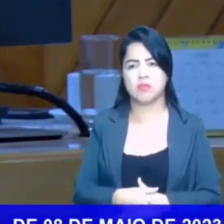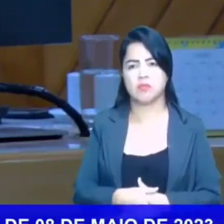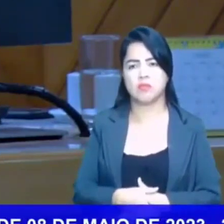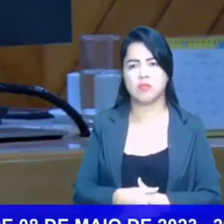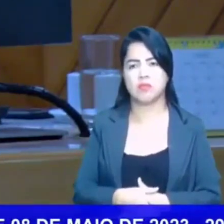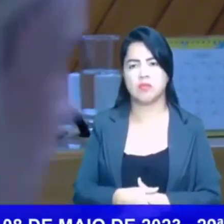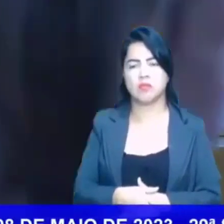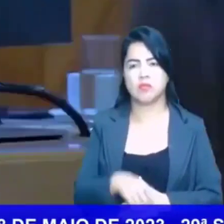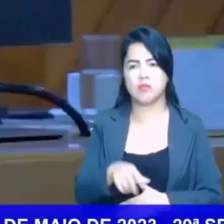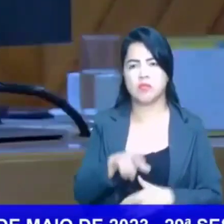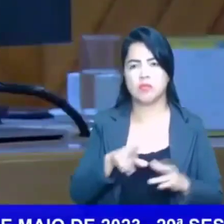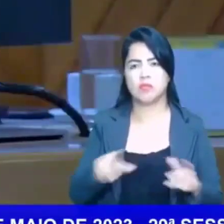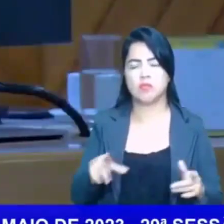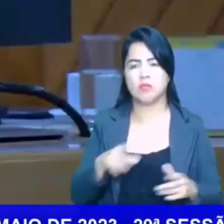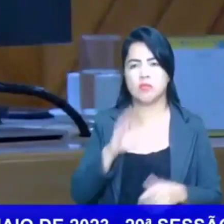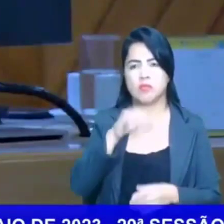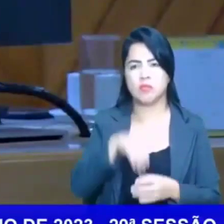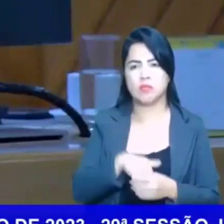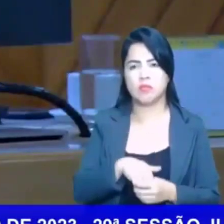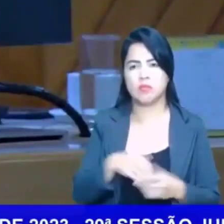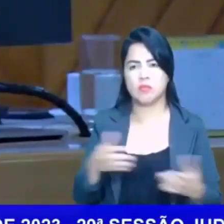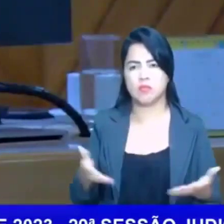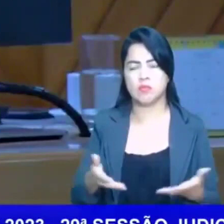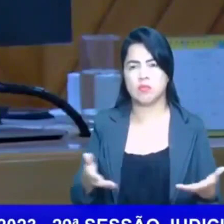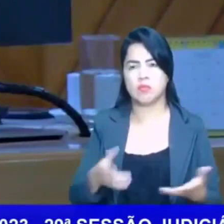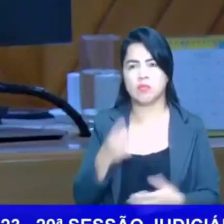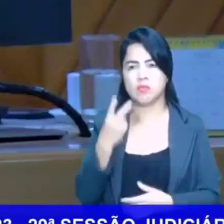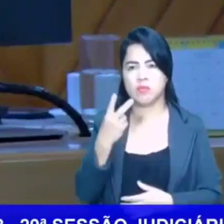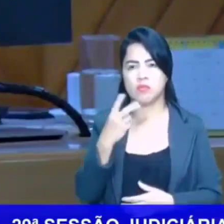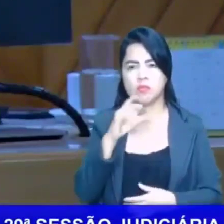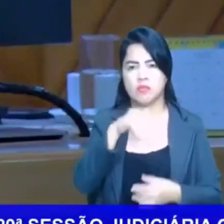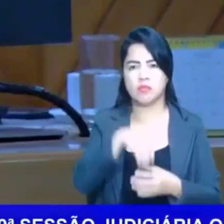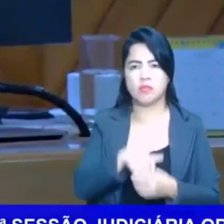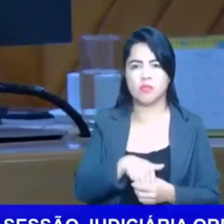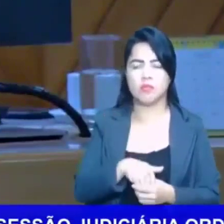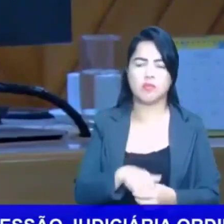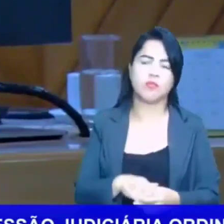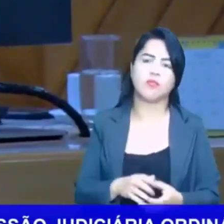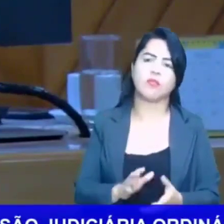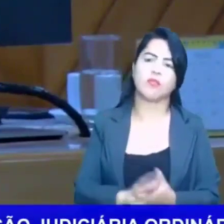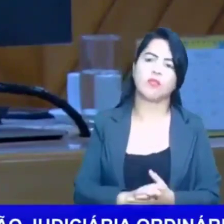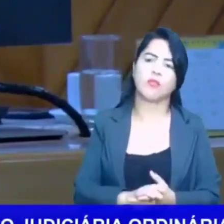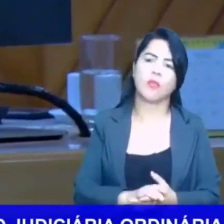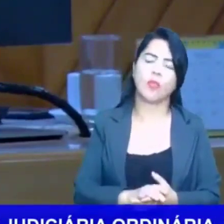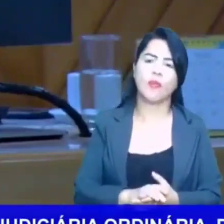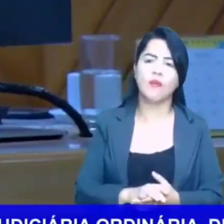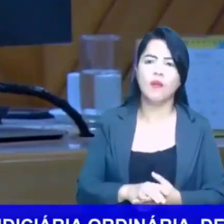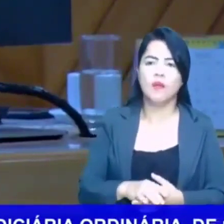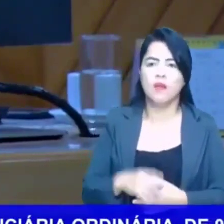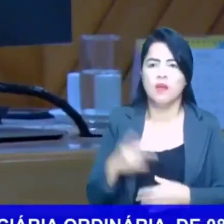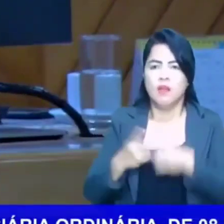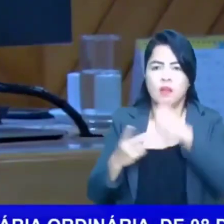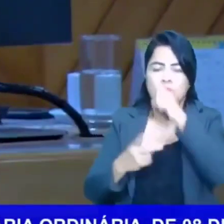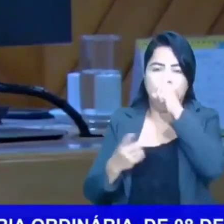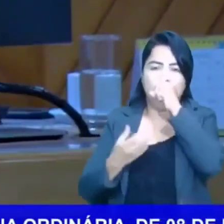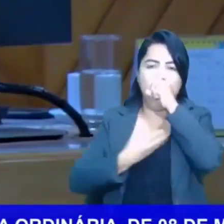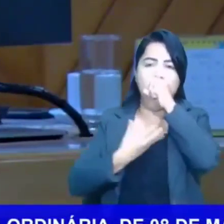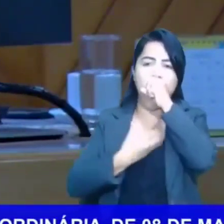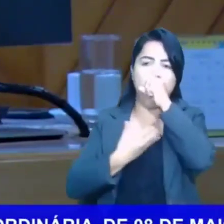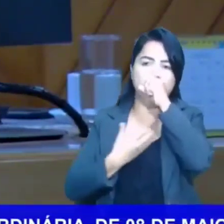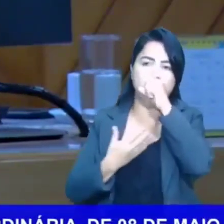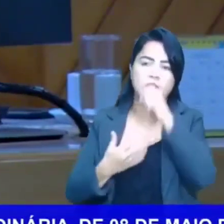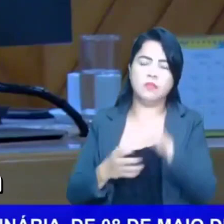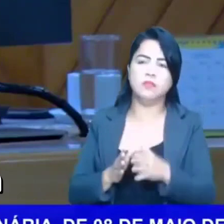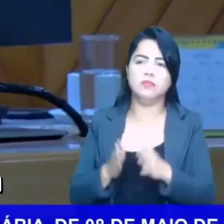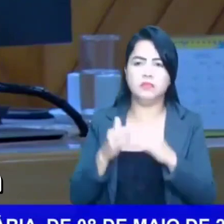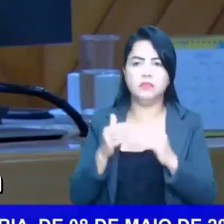Da divergência do voto. E agora, com os dois votos agora de convicção dos dois colegas, eu vou